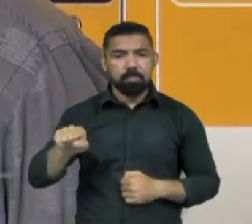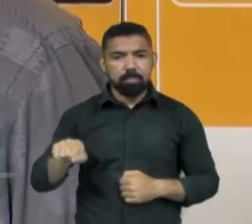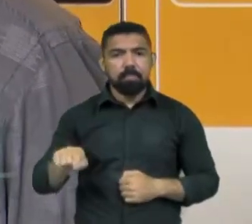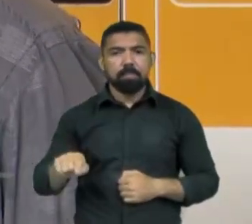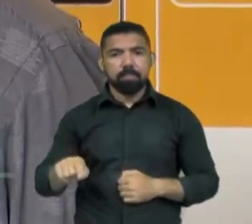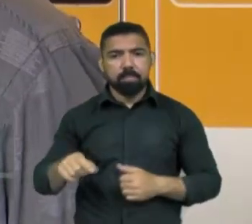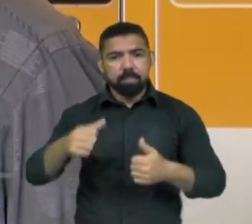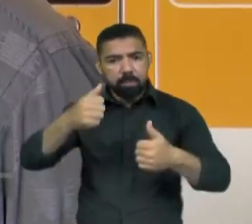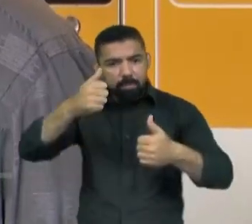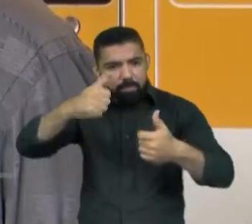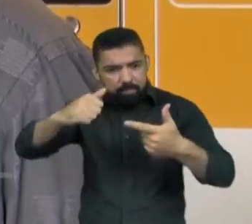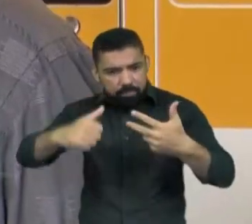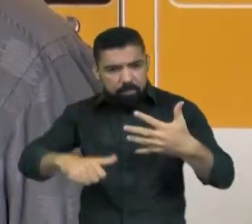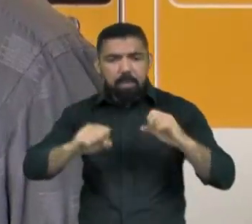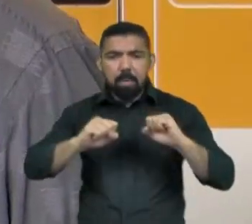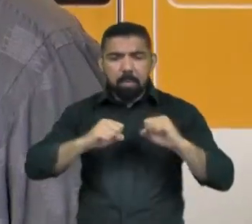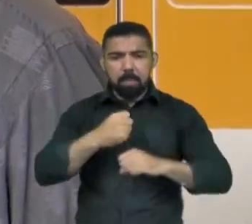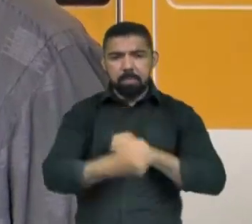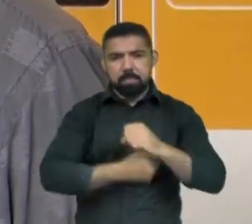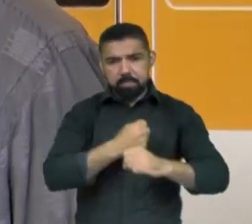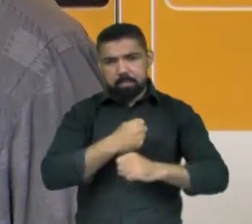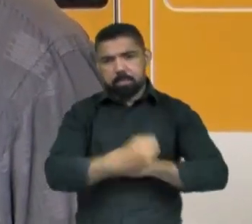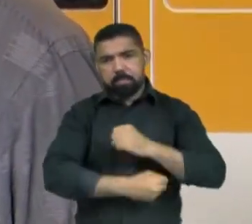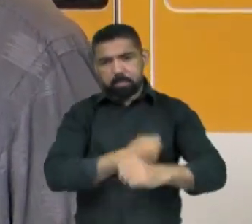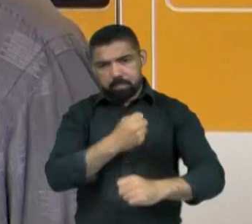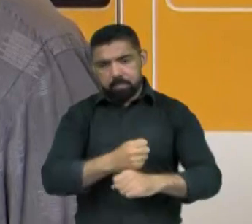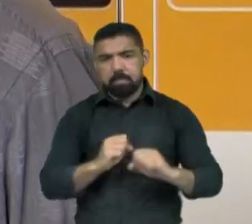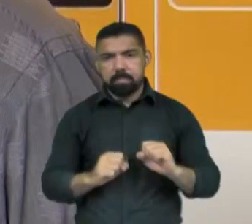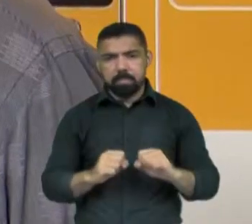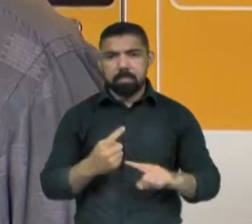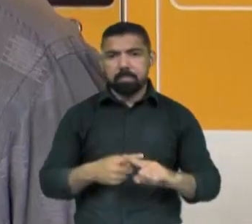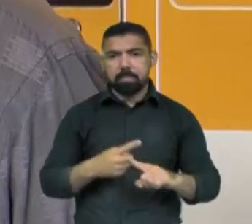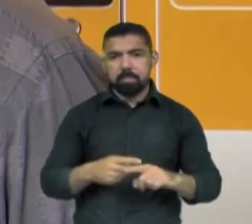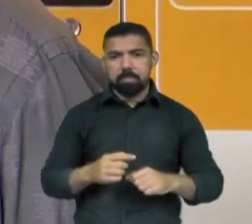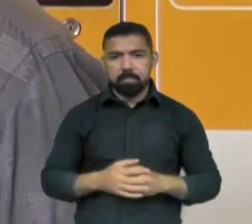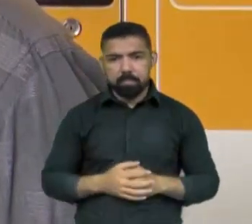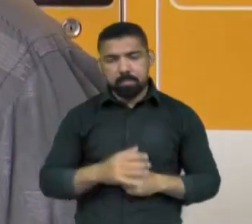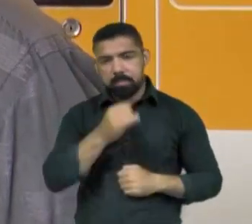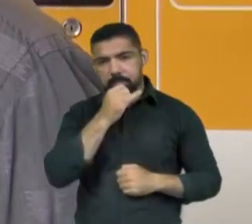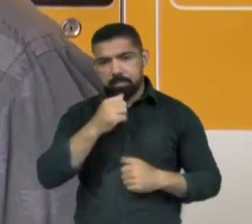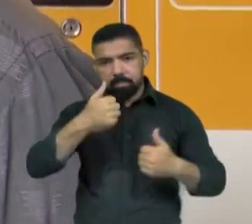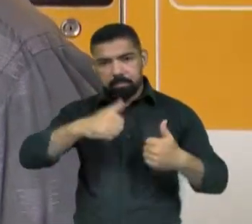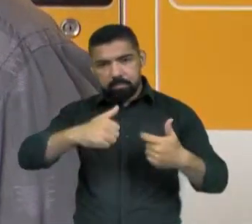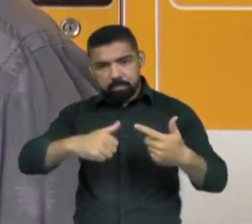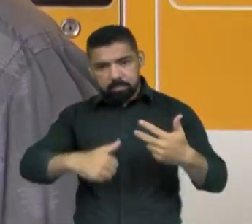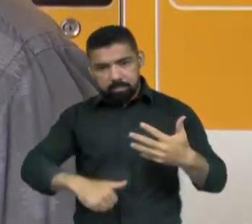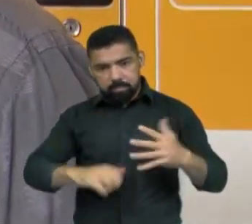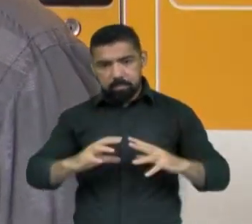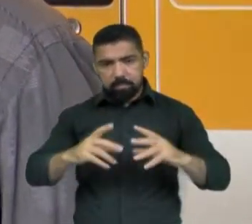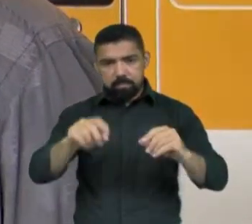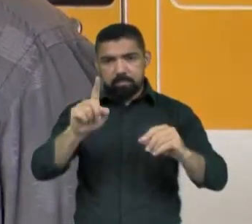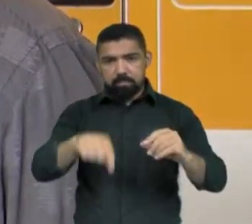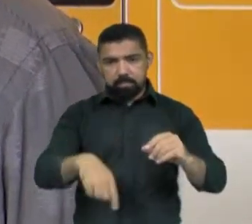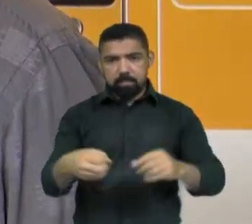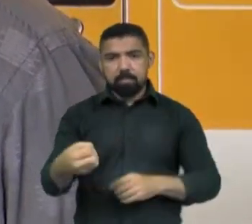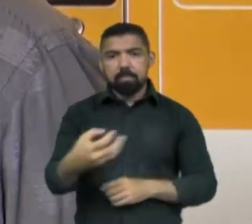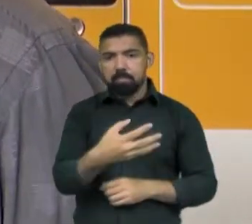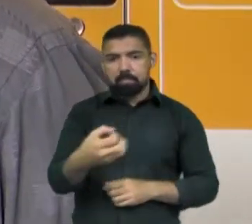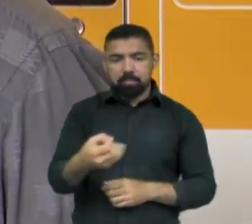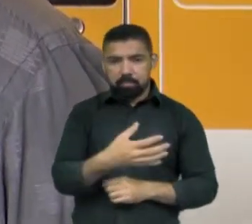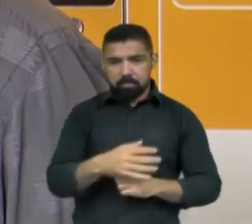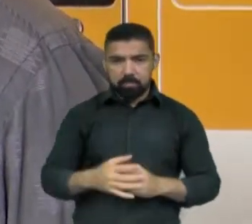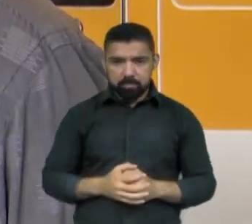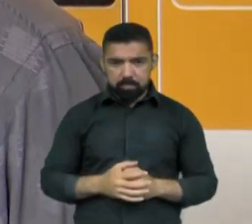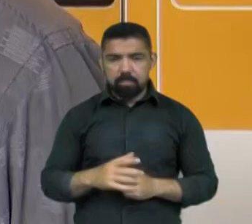ano em ano. Por quê? Porque uma vistoria, os carros do transporte escolar, todos eles são novos. Tem uma